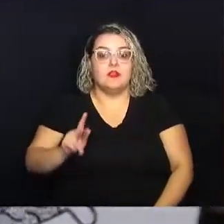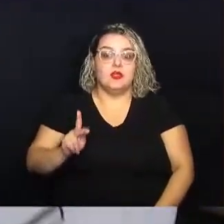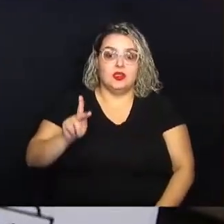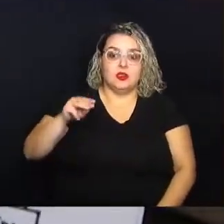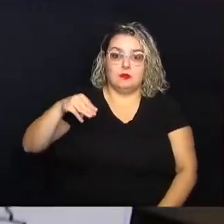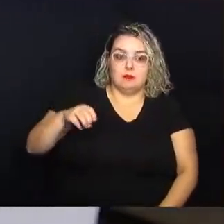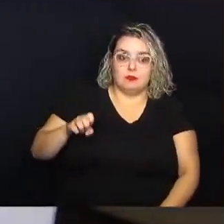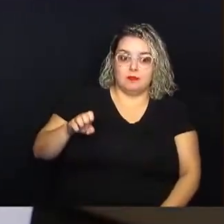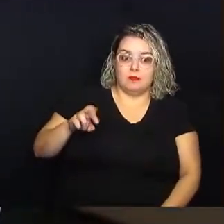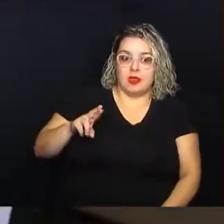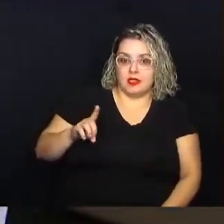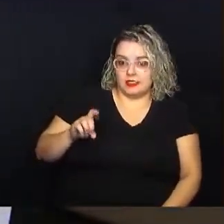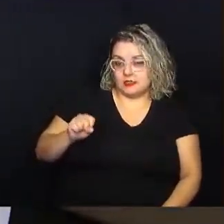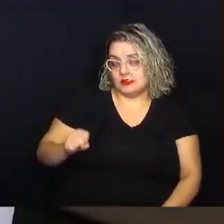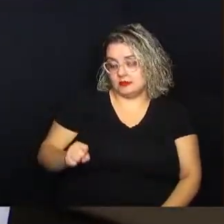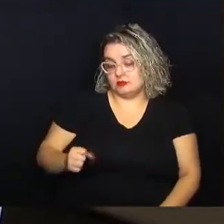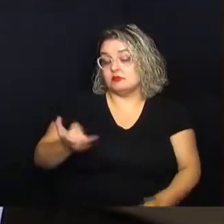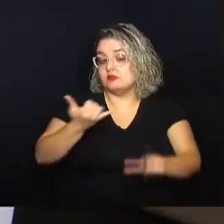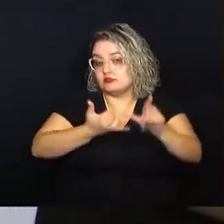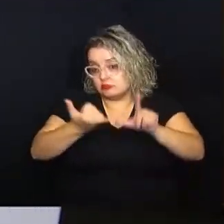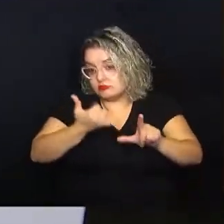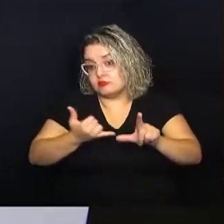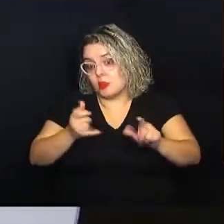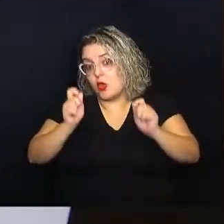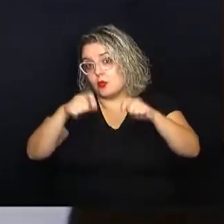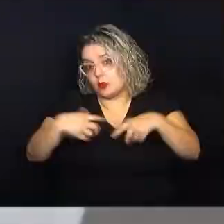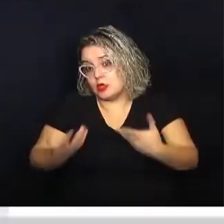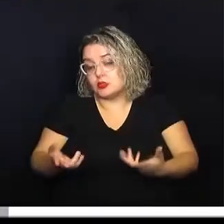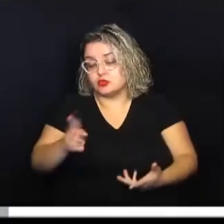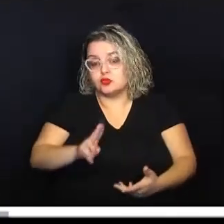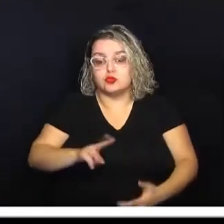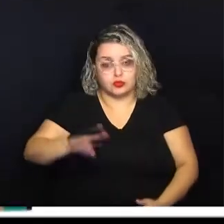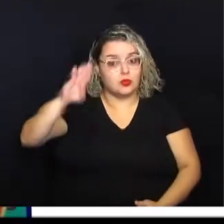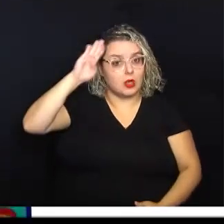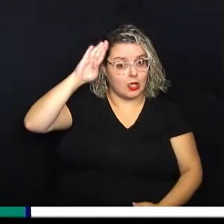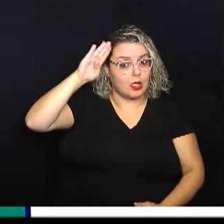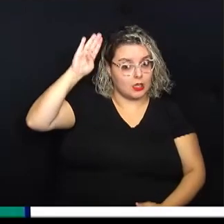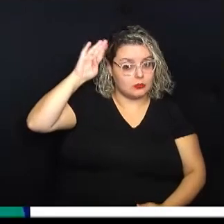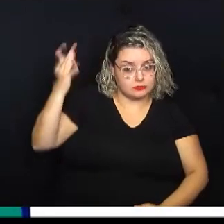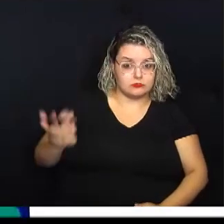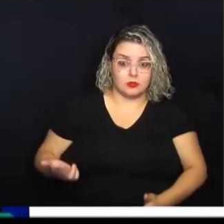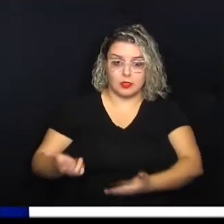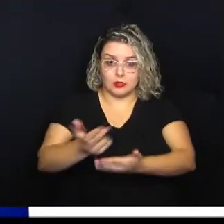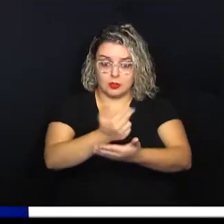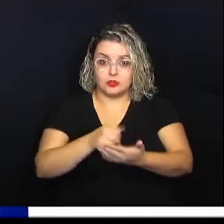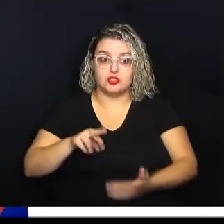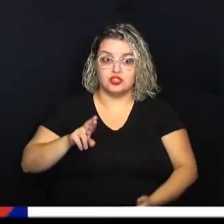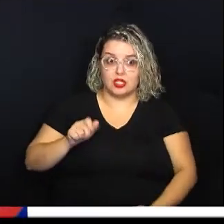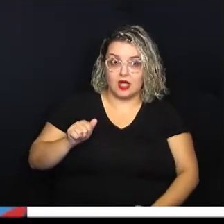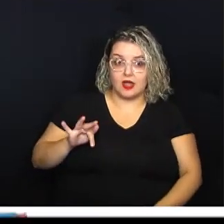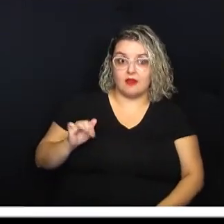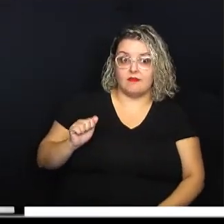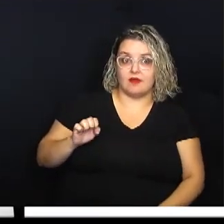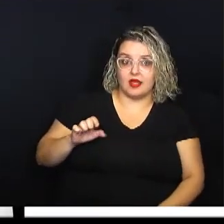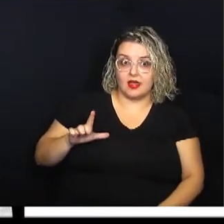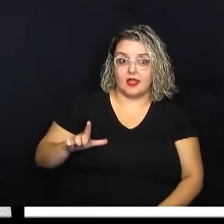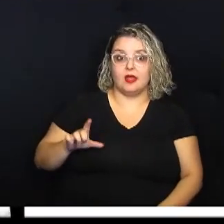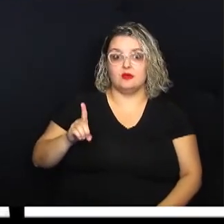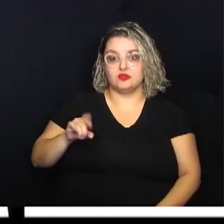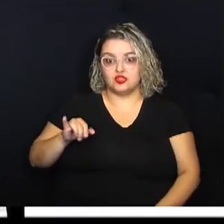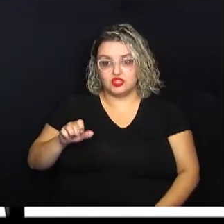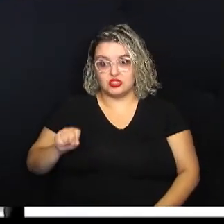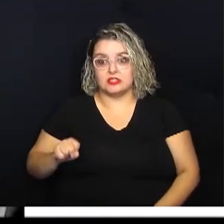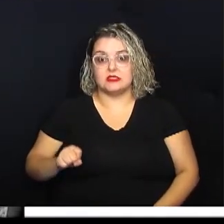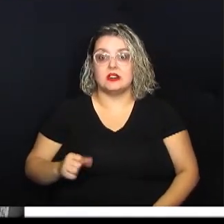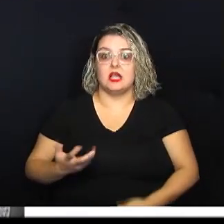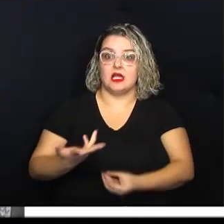em um contexto lúdico a possibilidade de uso acadêmico. A ilustração é de Rafael Dias, artista e ex-aluno